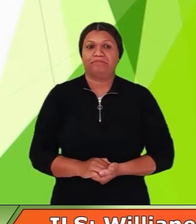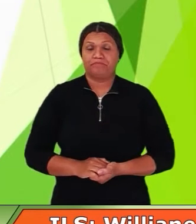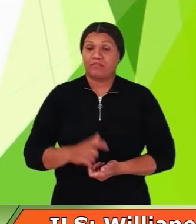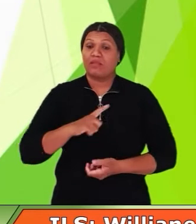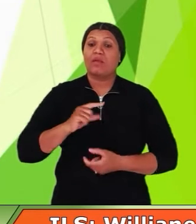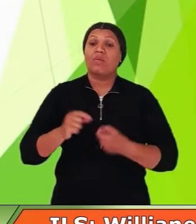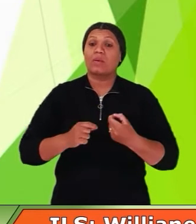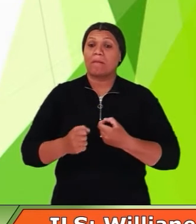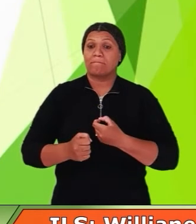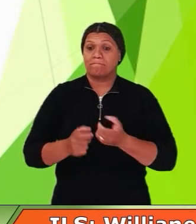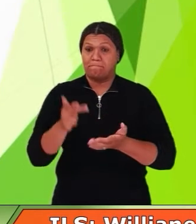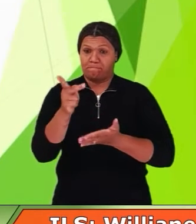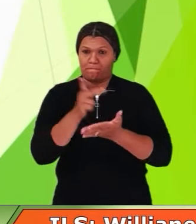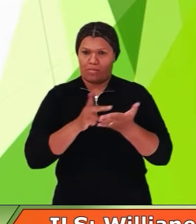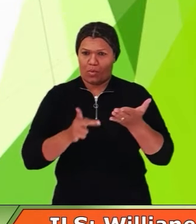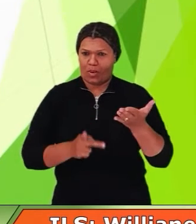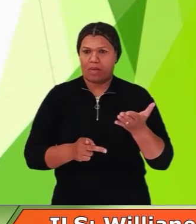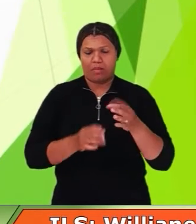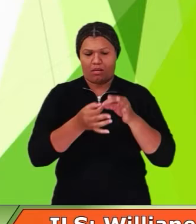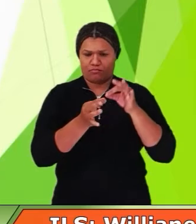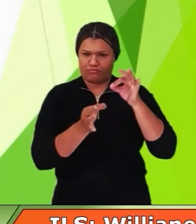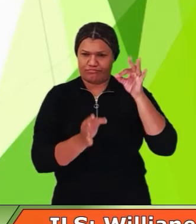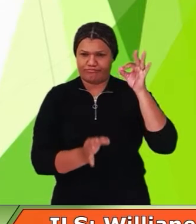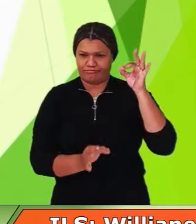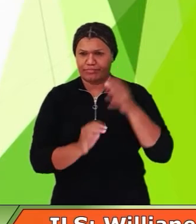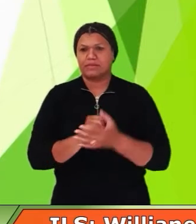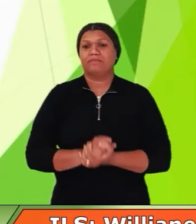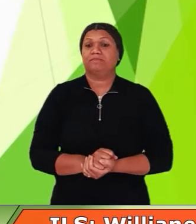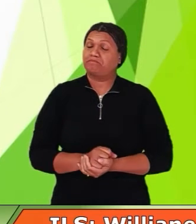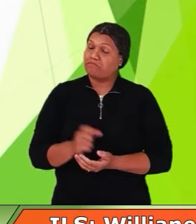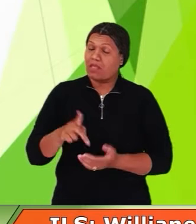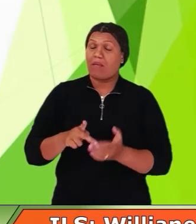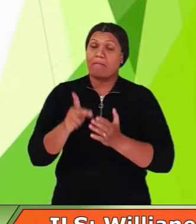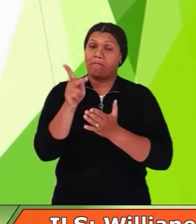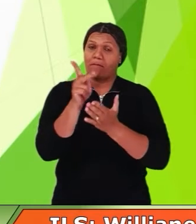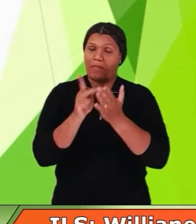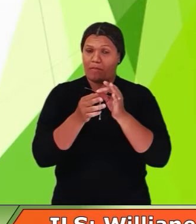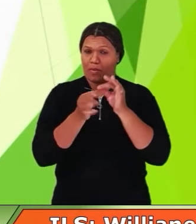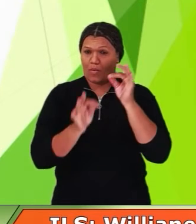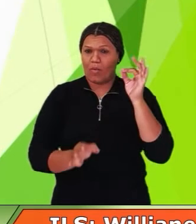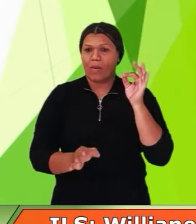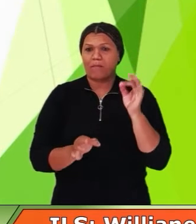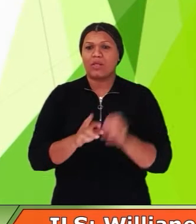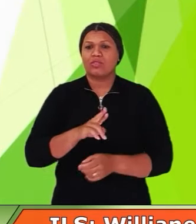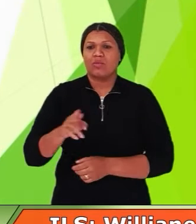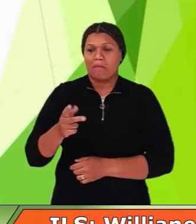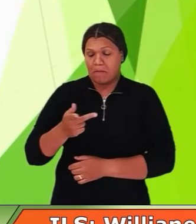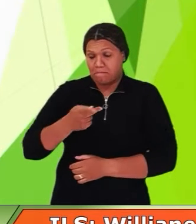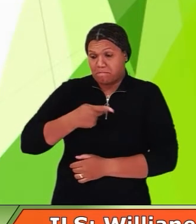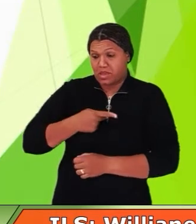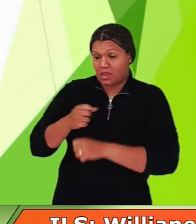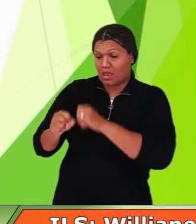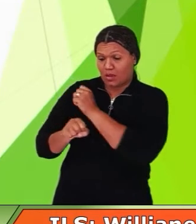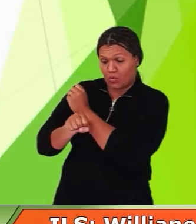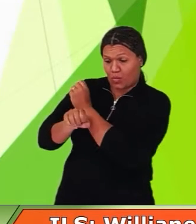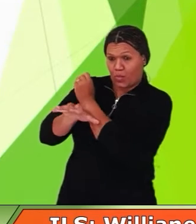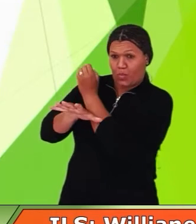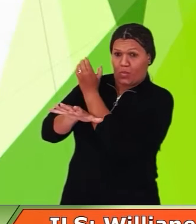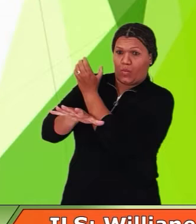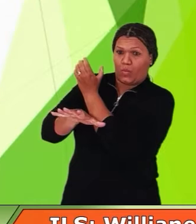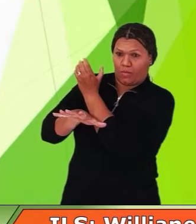poema um pouco extenso como eu acabe de falar é um poema chamado minha sombra Vamos